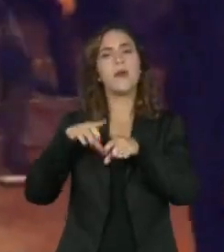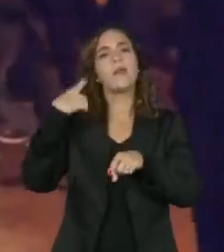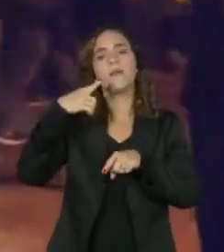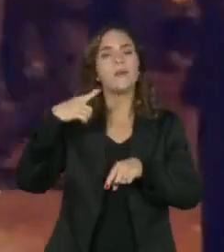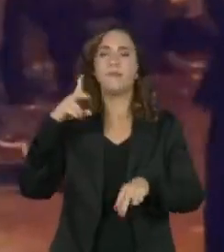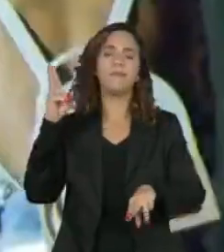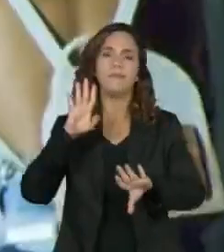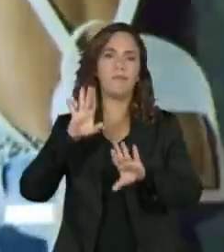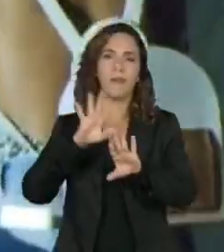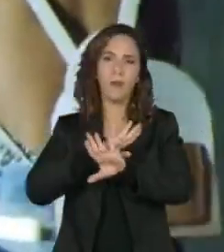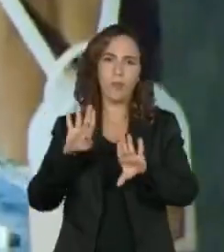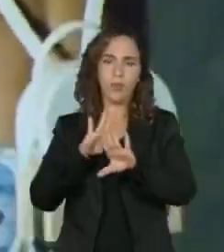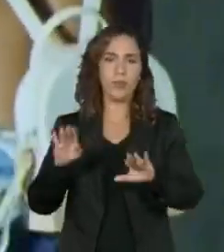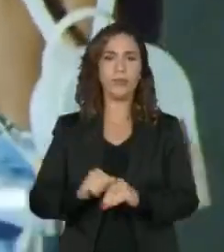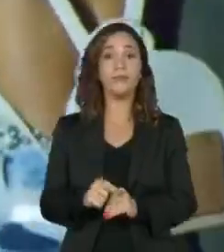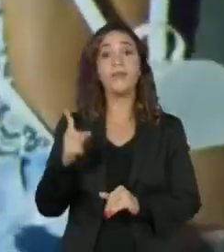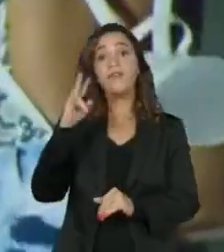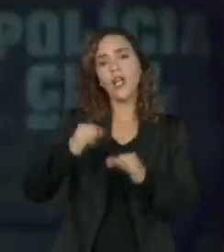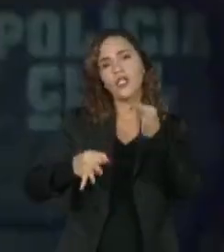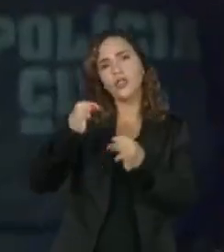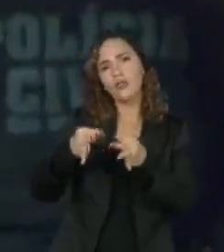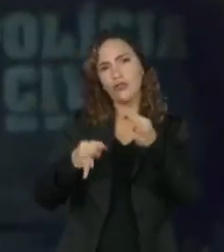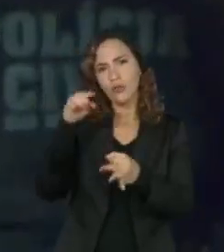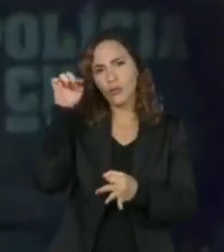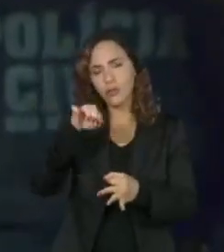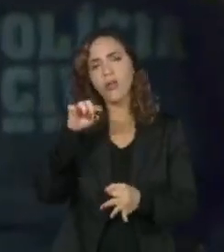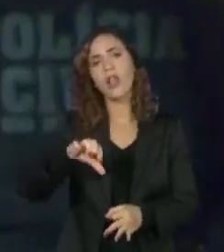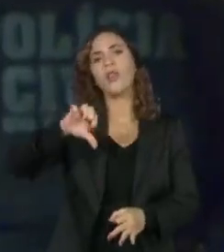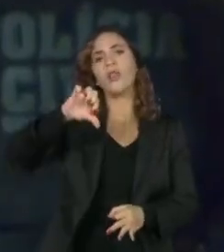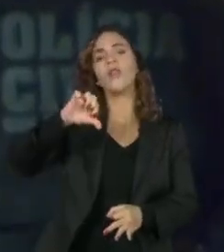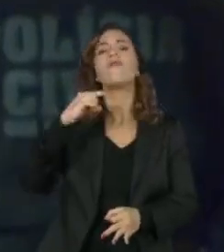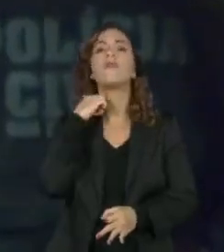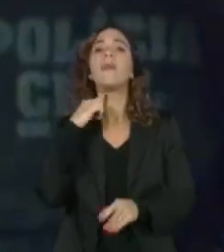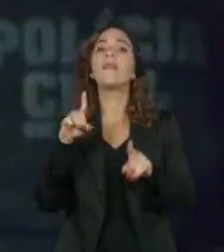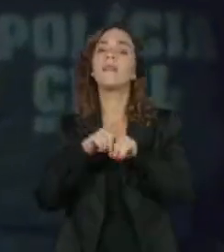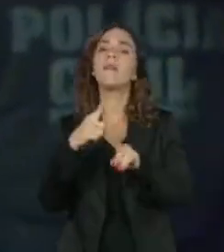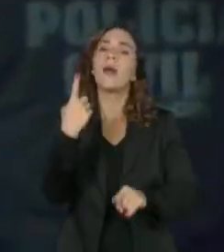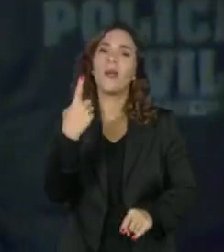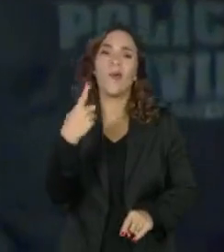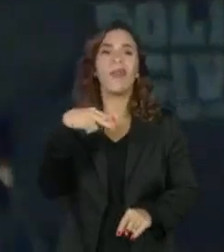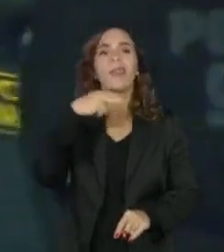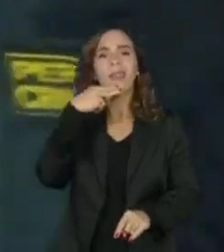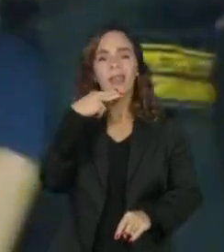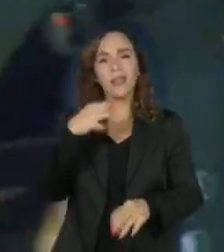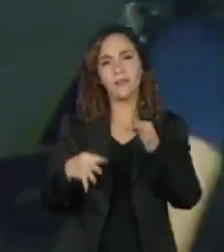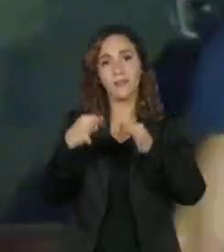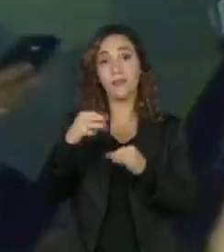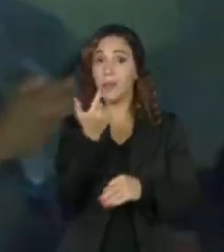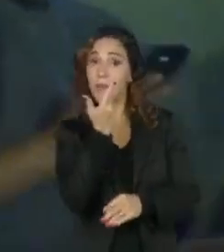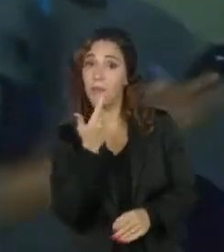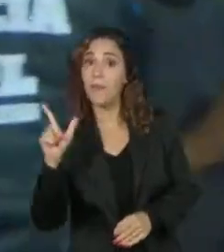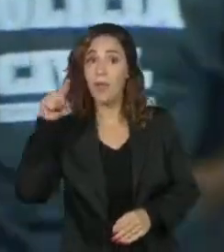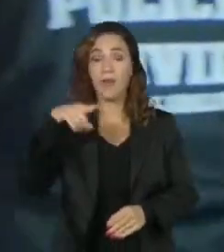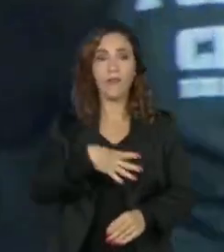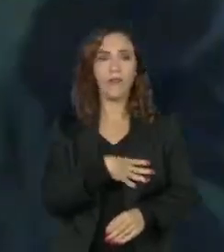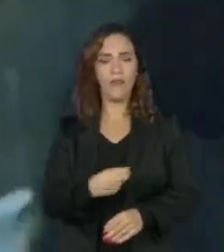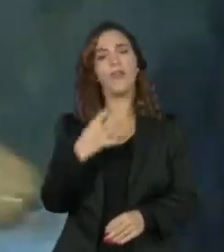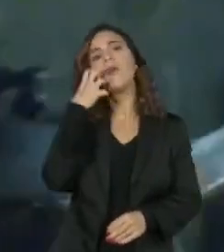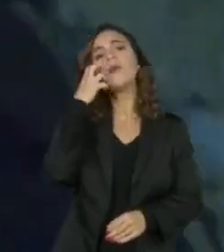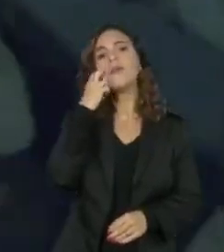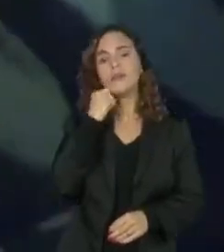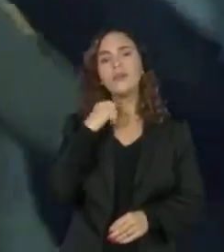ela deve ser julgado no dia nove de maio ao lado de duas filhas e uma neta outro filho adotivo André Luiz Oliveira